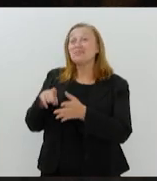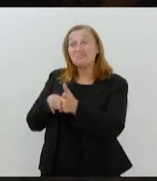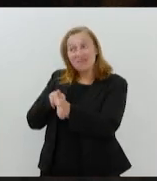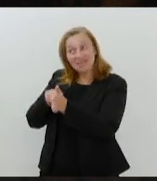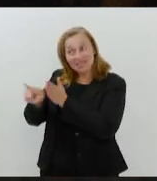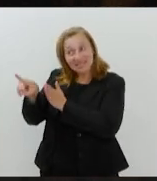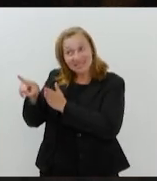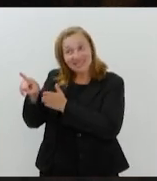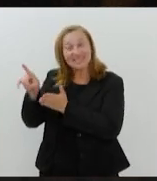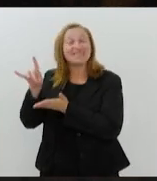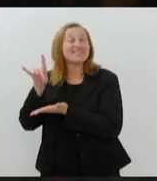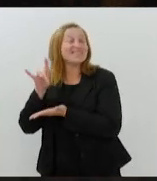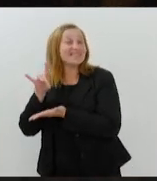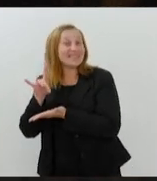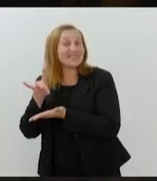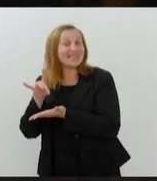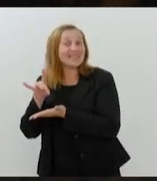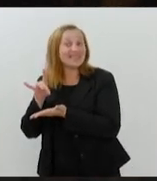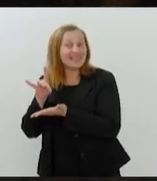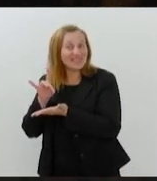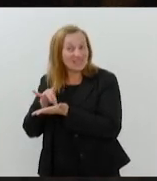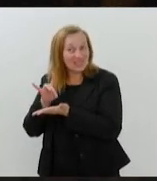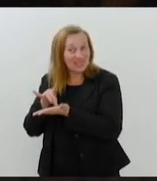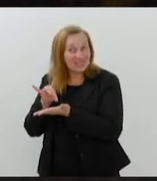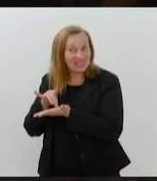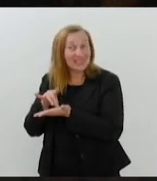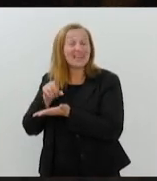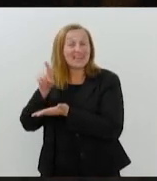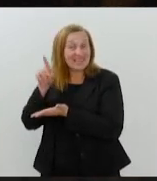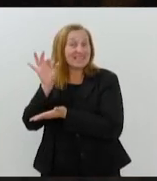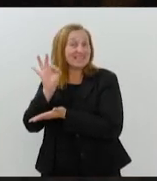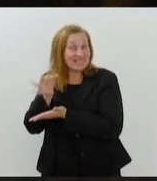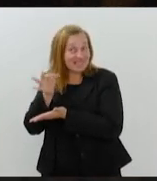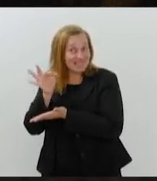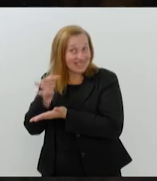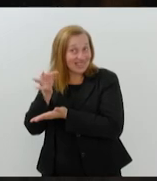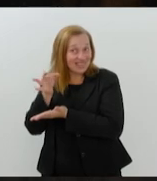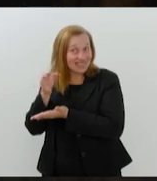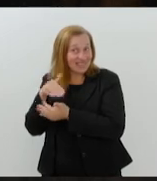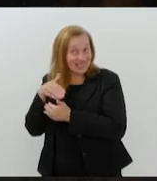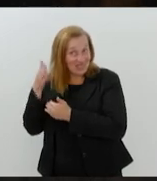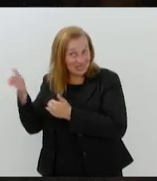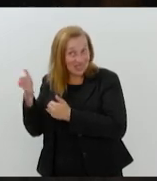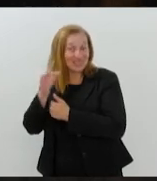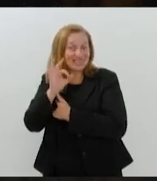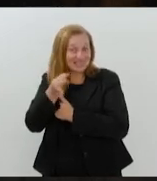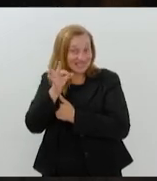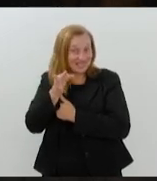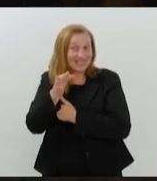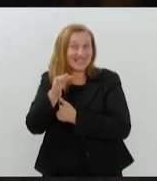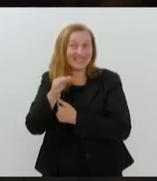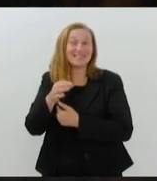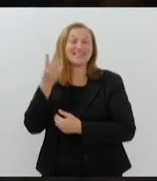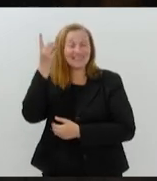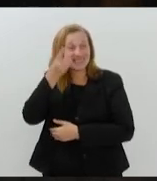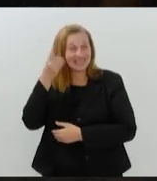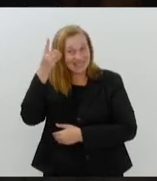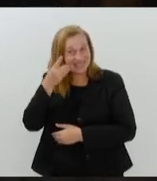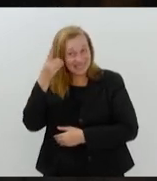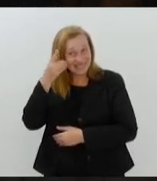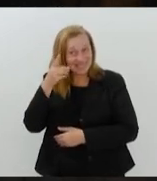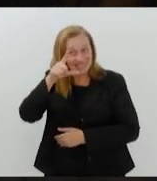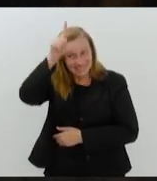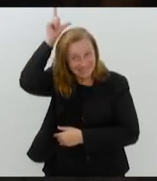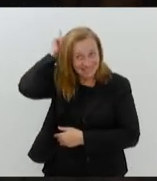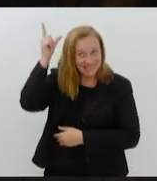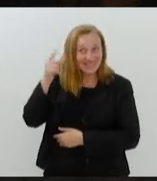na verdade, perguntando, indagando ela, que é de fato. Ela está fora. Eu disse deputado Luiz Paulo e deputado